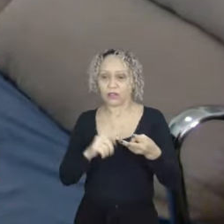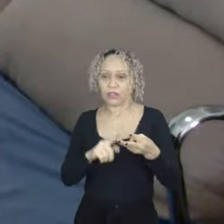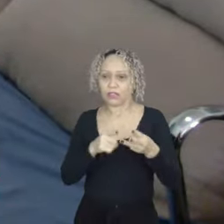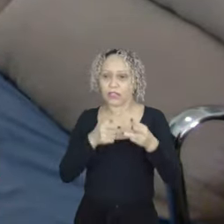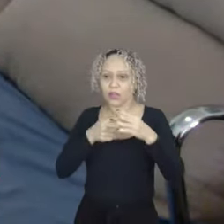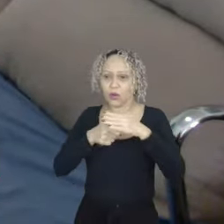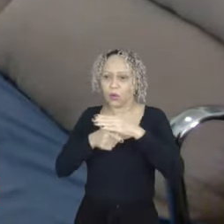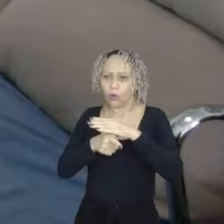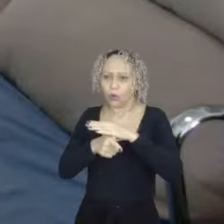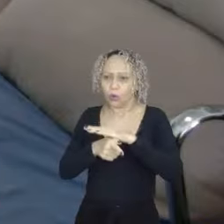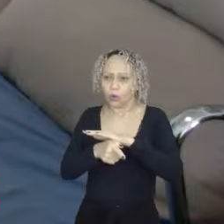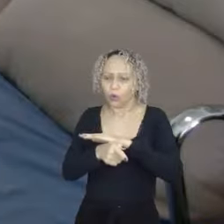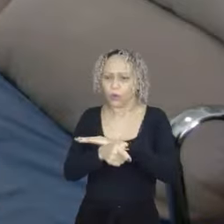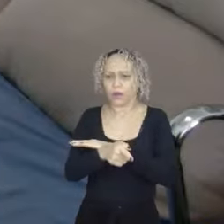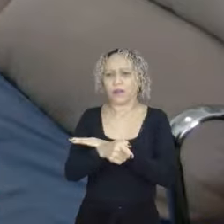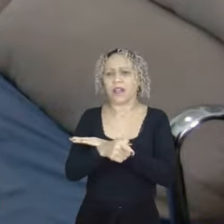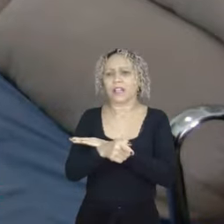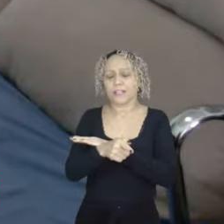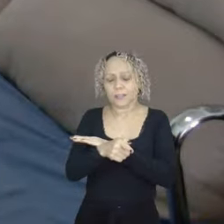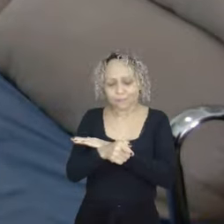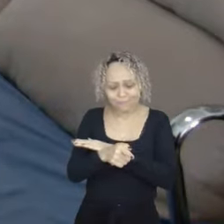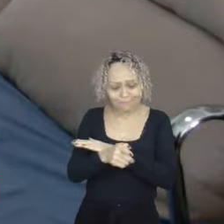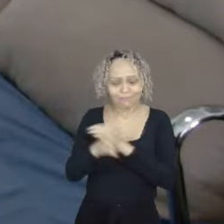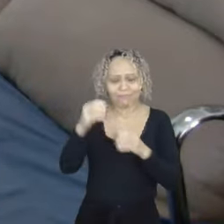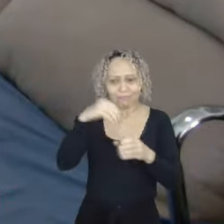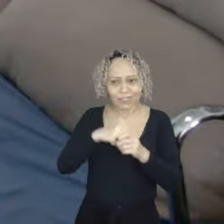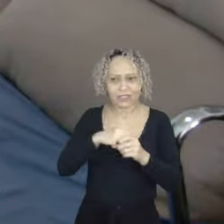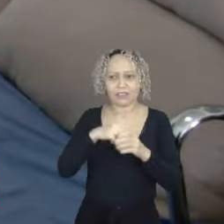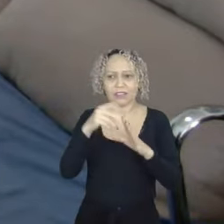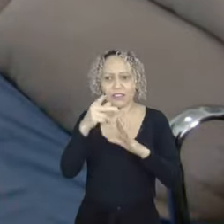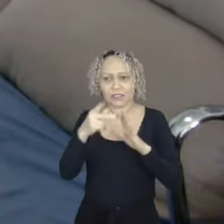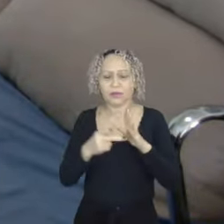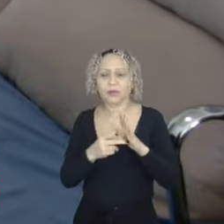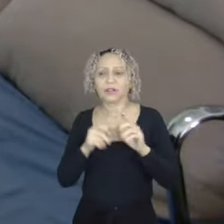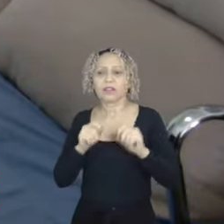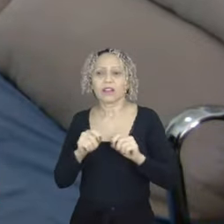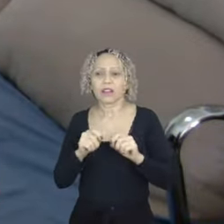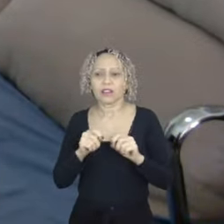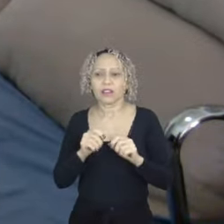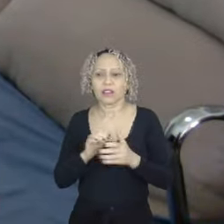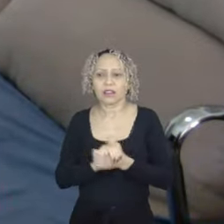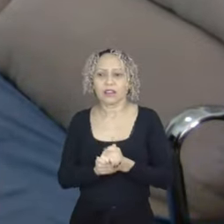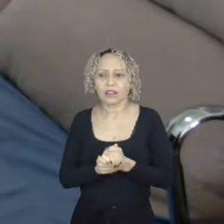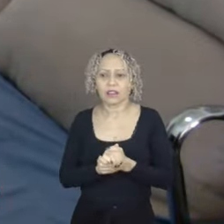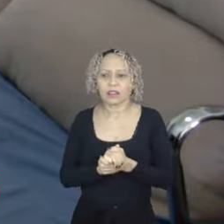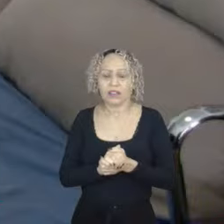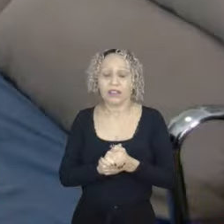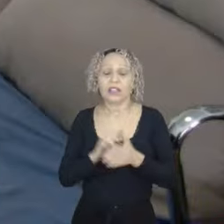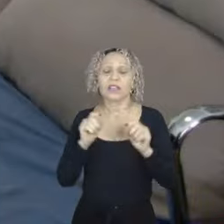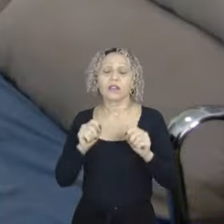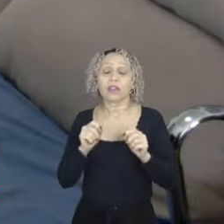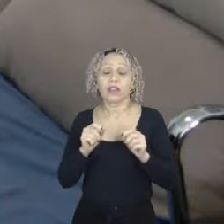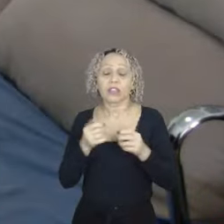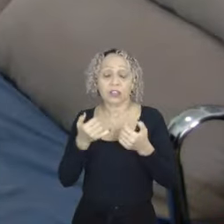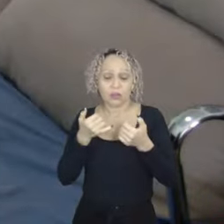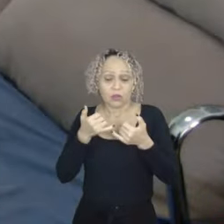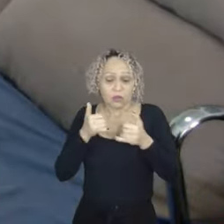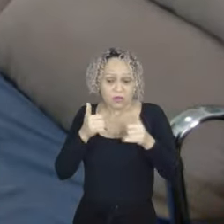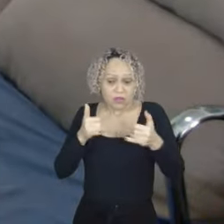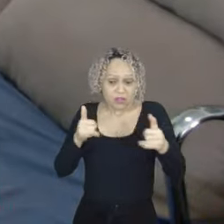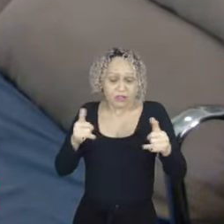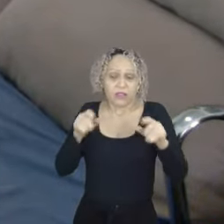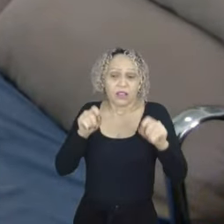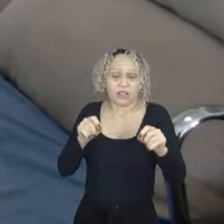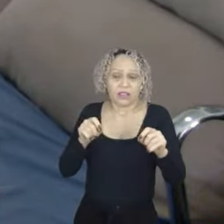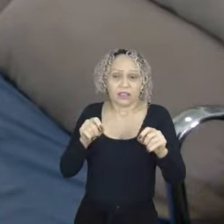feito dentro desse programa com propulsão diesel elétrica que sai pelo PROSUB e que tem esse nome aí em